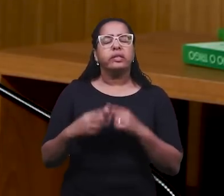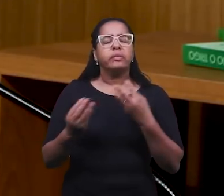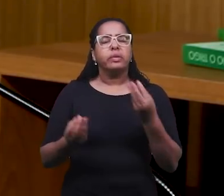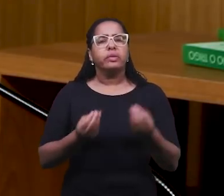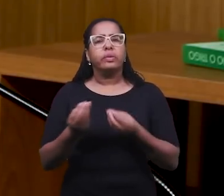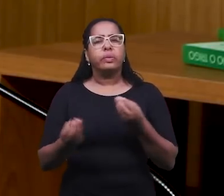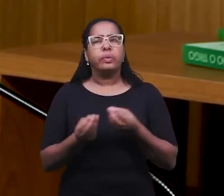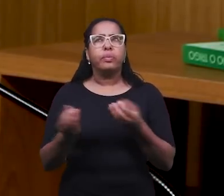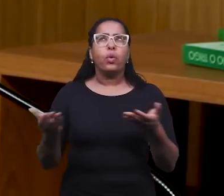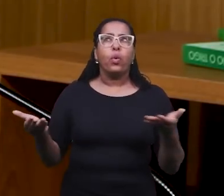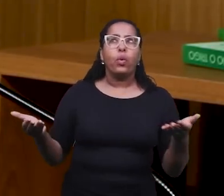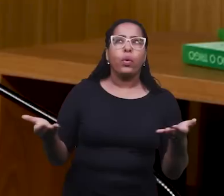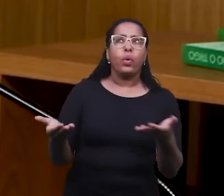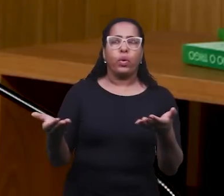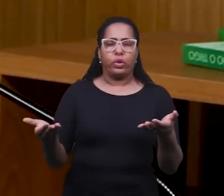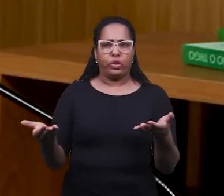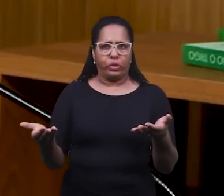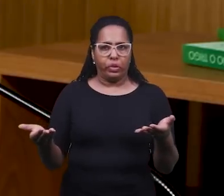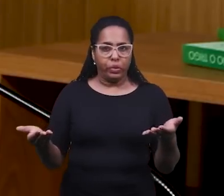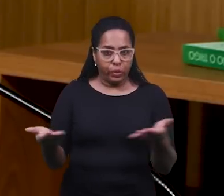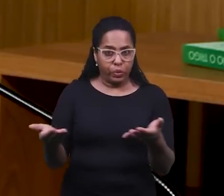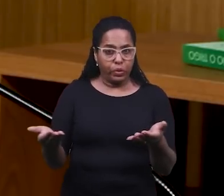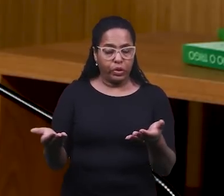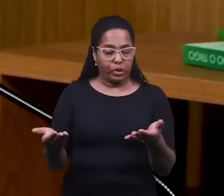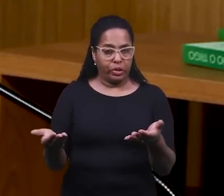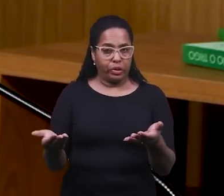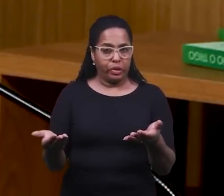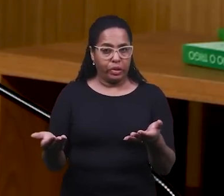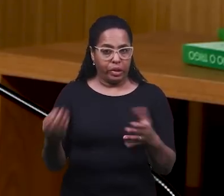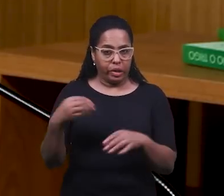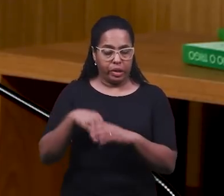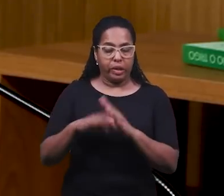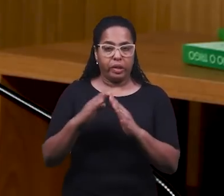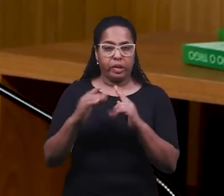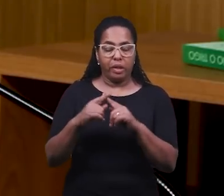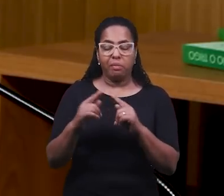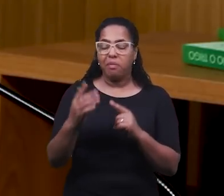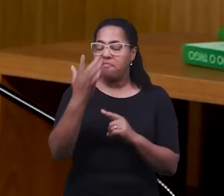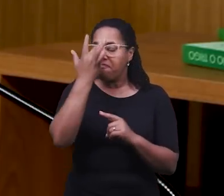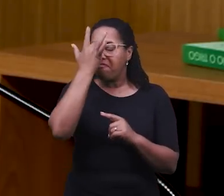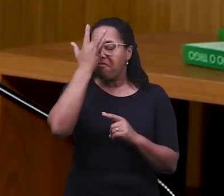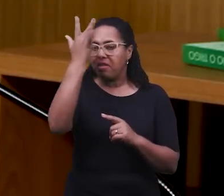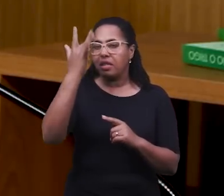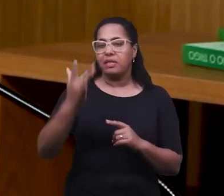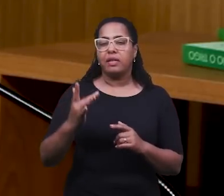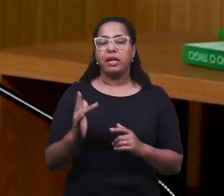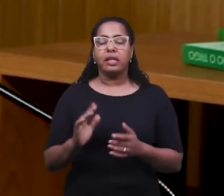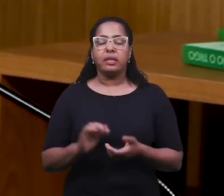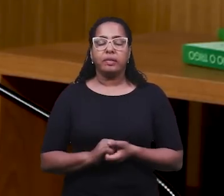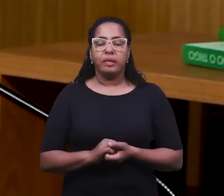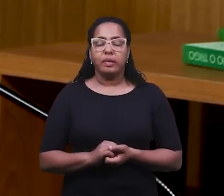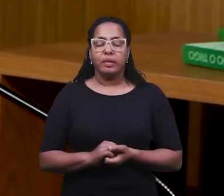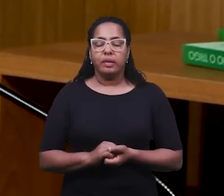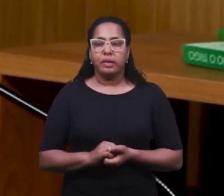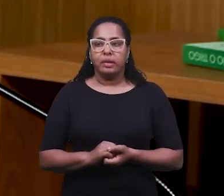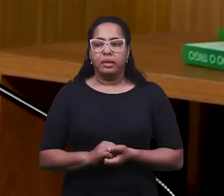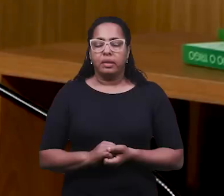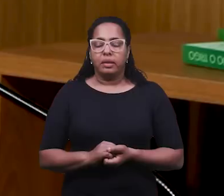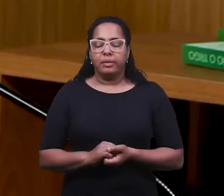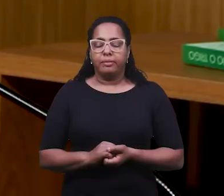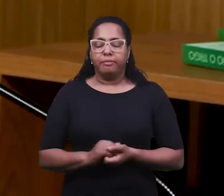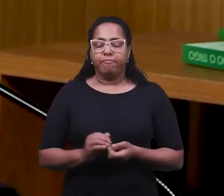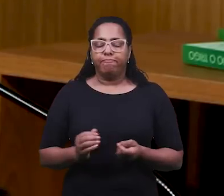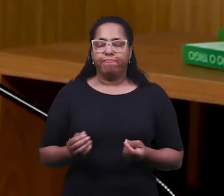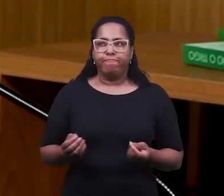nós pegamos isso hoje dentro das nossas igrejas para facilitar, isso já é uma coisa que é